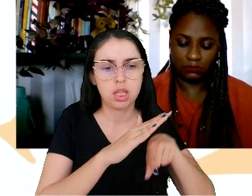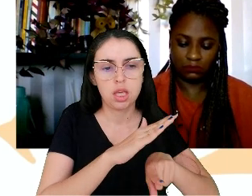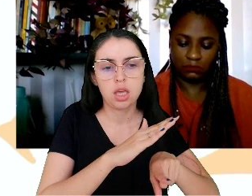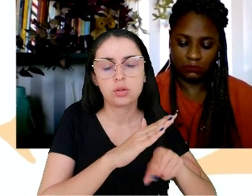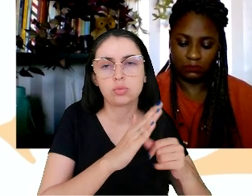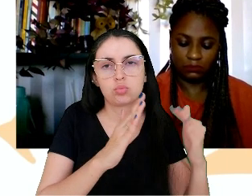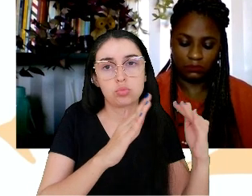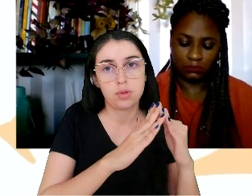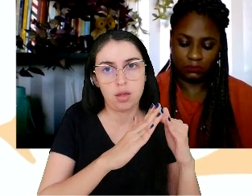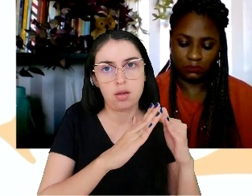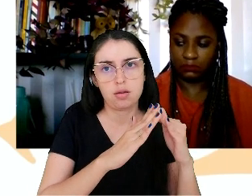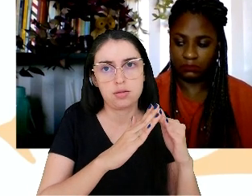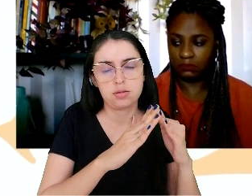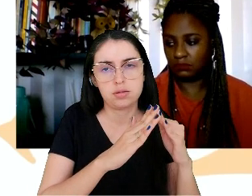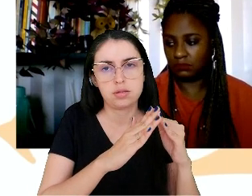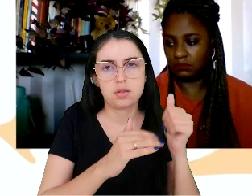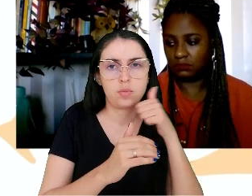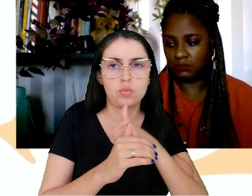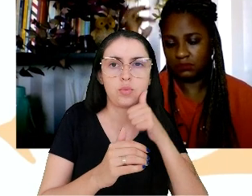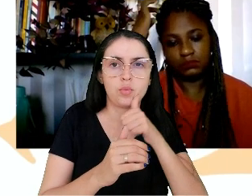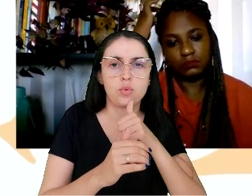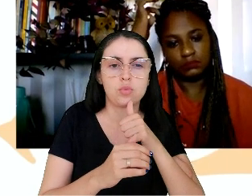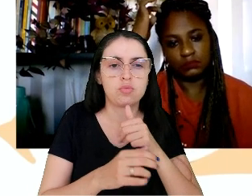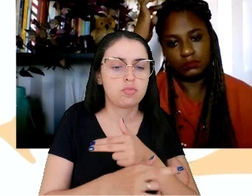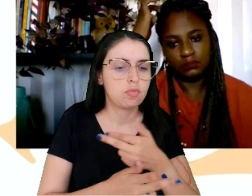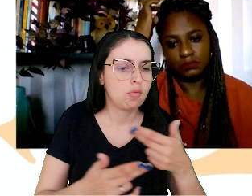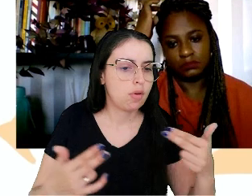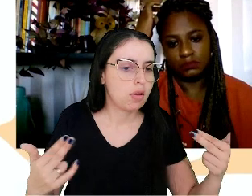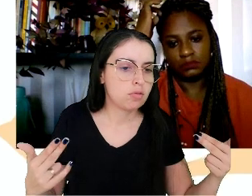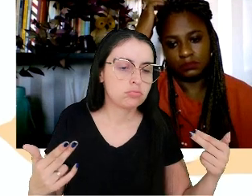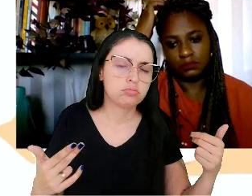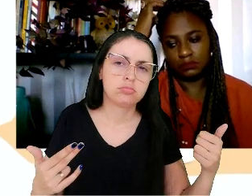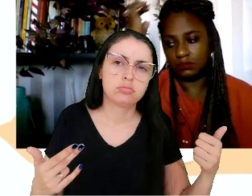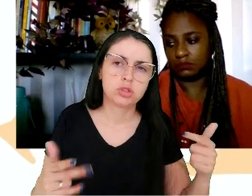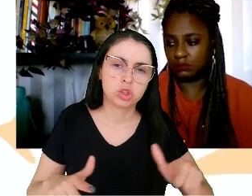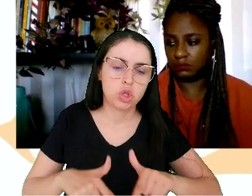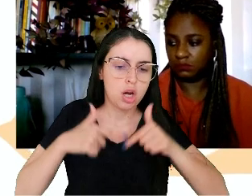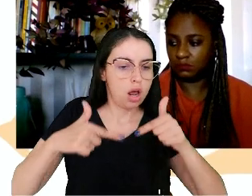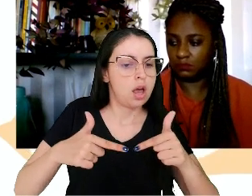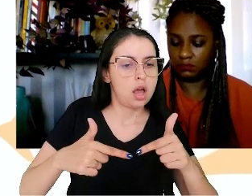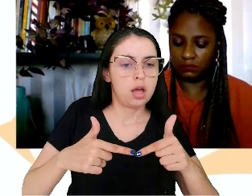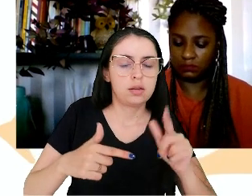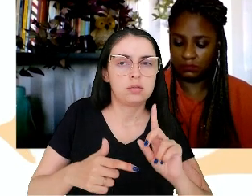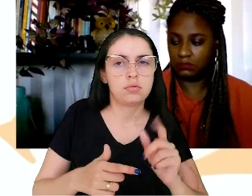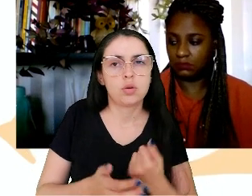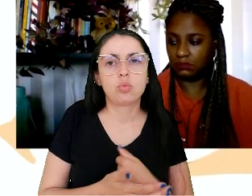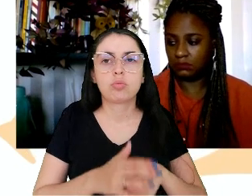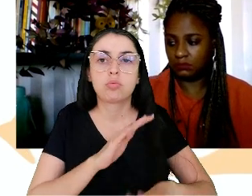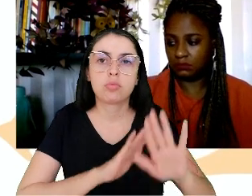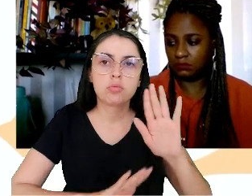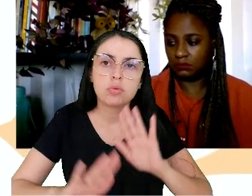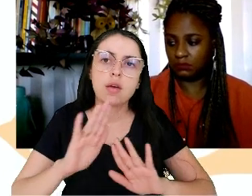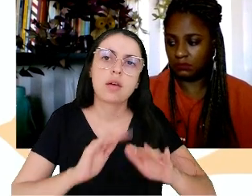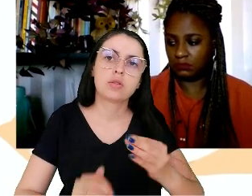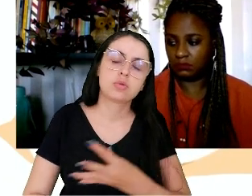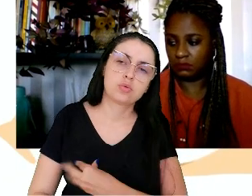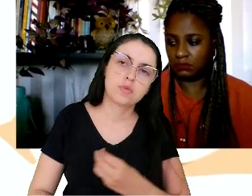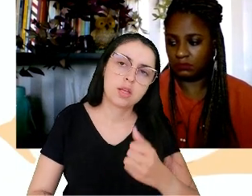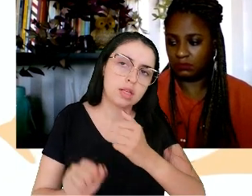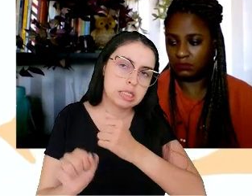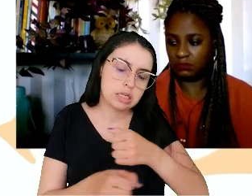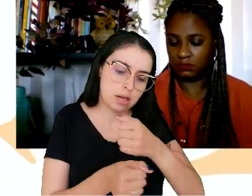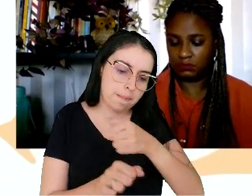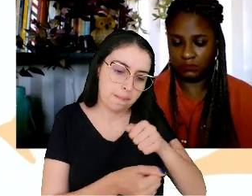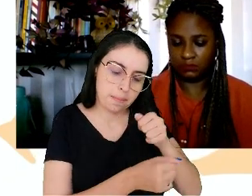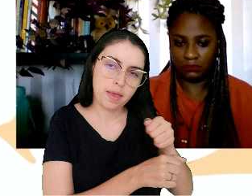Dentro da esfera doméstica, as mulheres faziam coisas que não exigiam muito esforço, como cuidar dos filhos, limpar